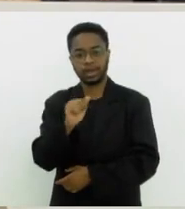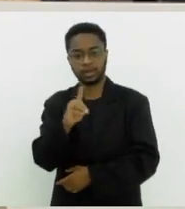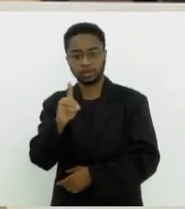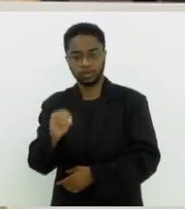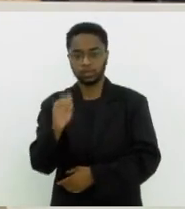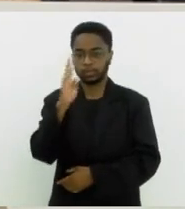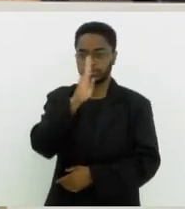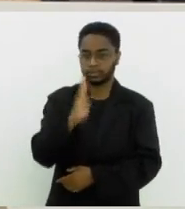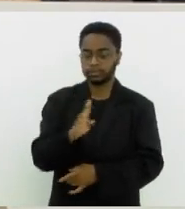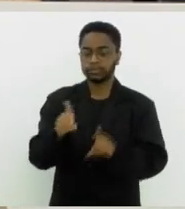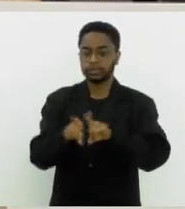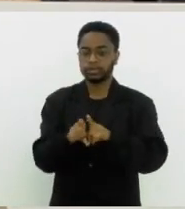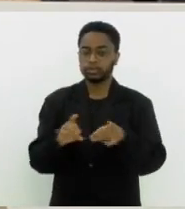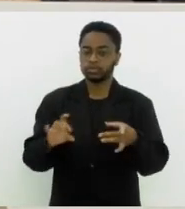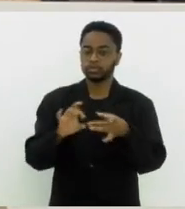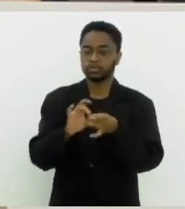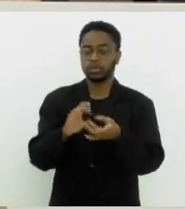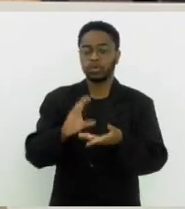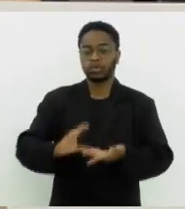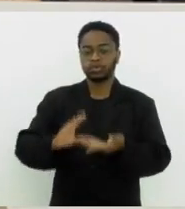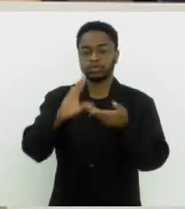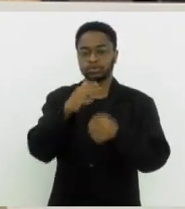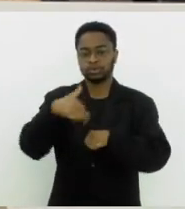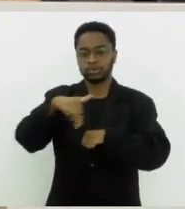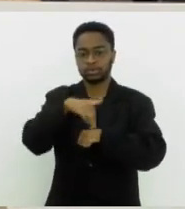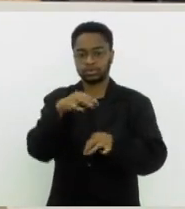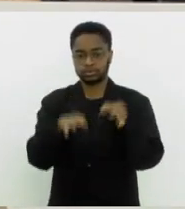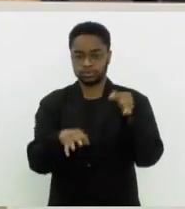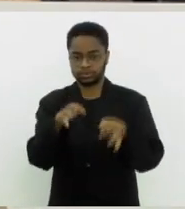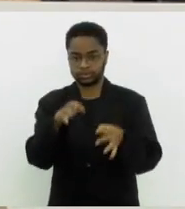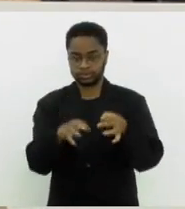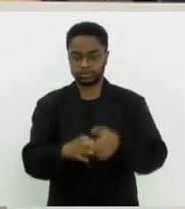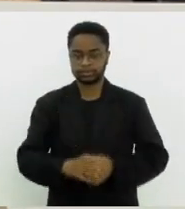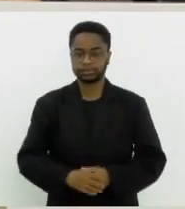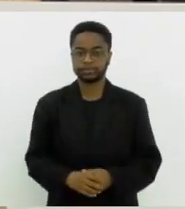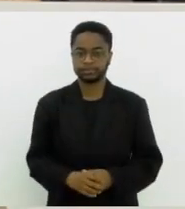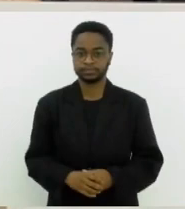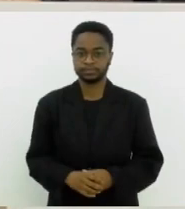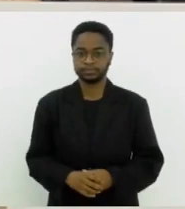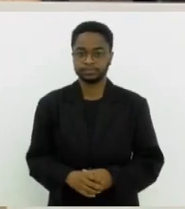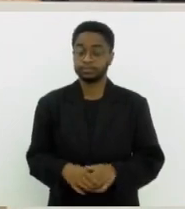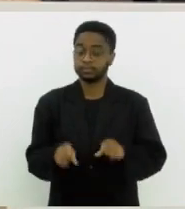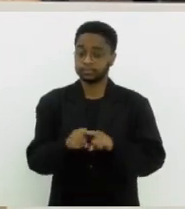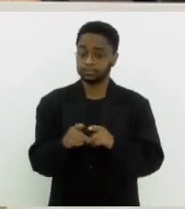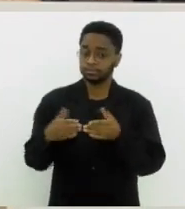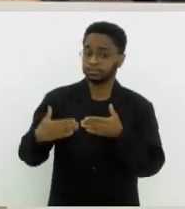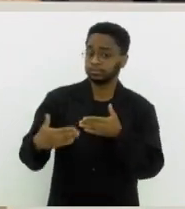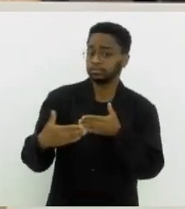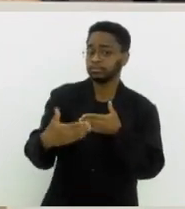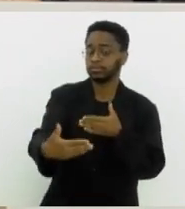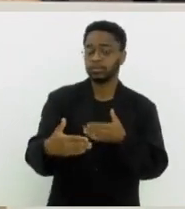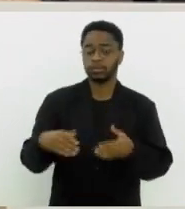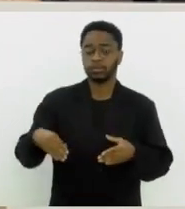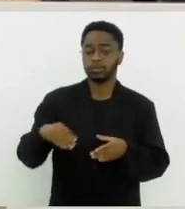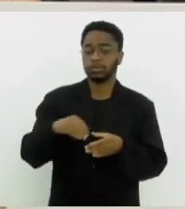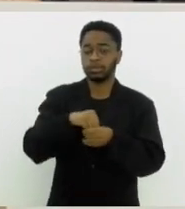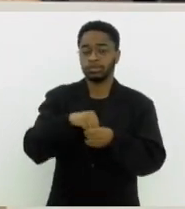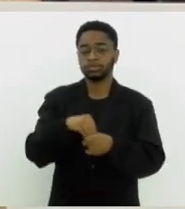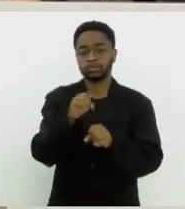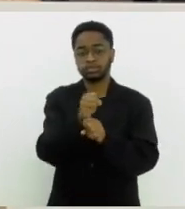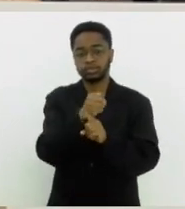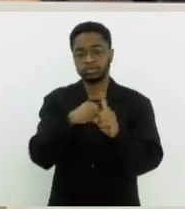CNJ, que é o Conselho Nacional de Justiça. E irá se perpetuar por toda uma sociedade bem